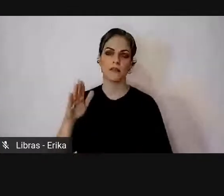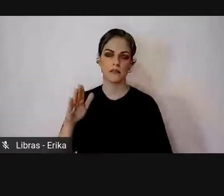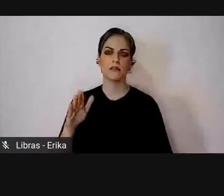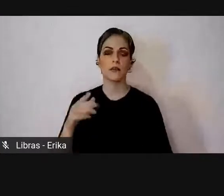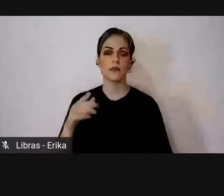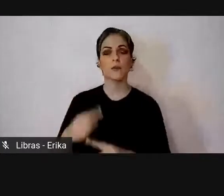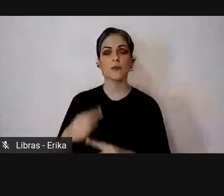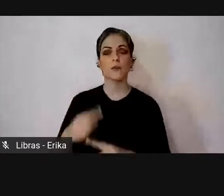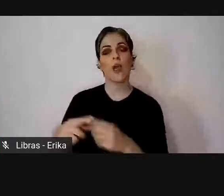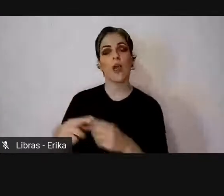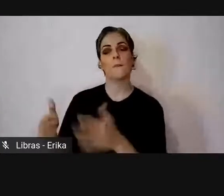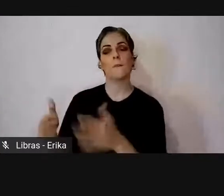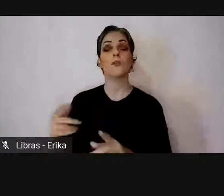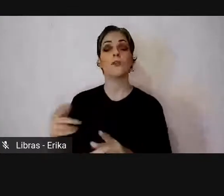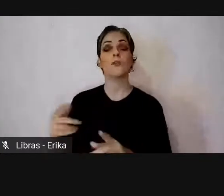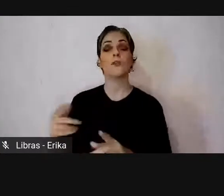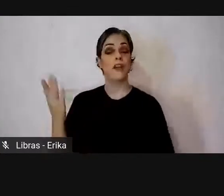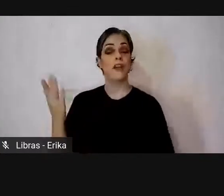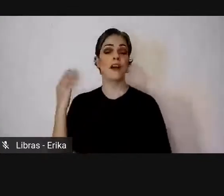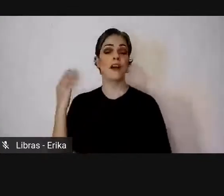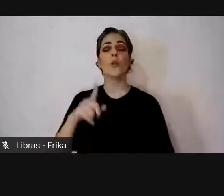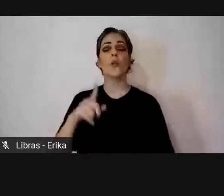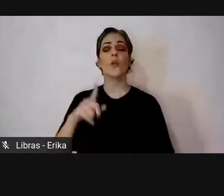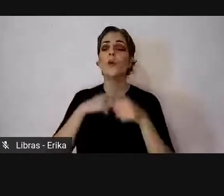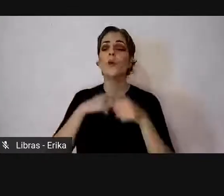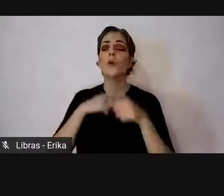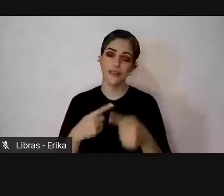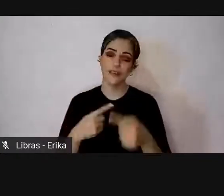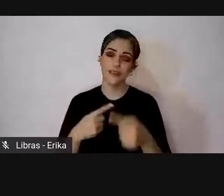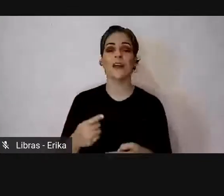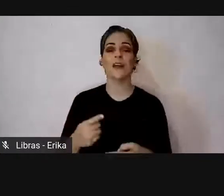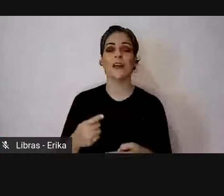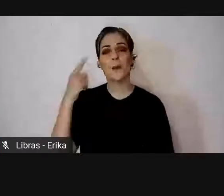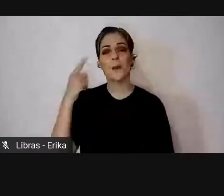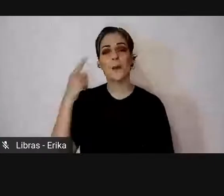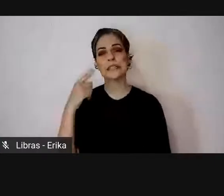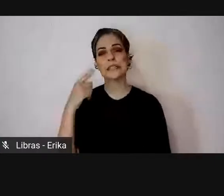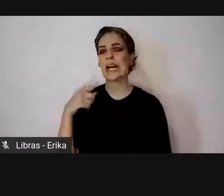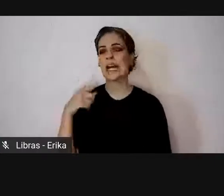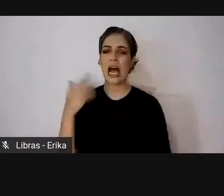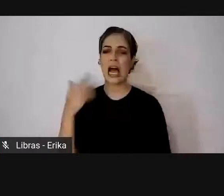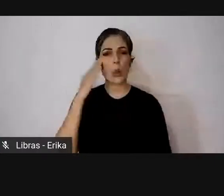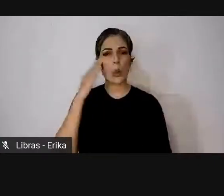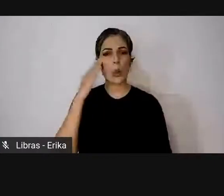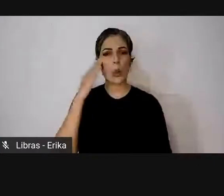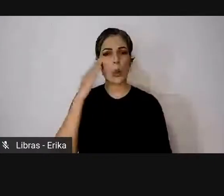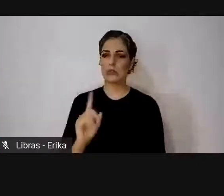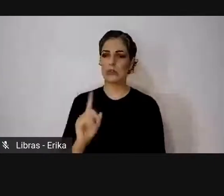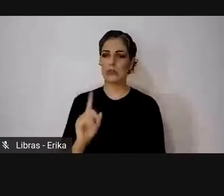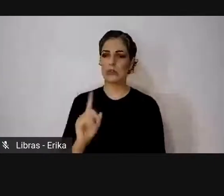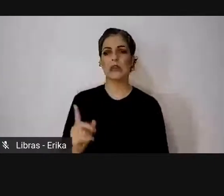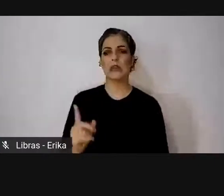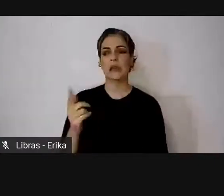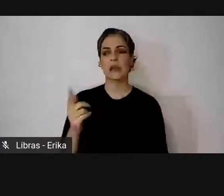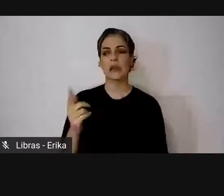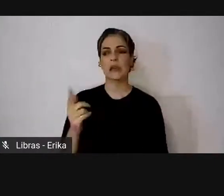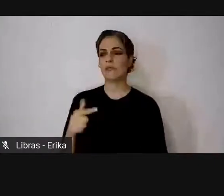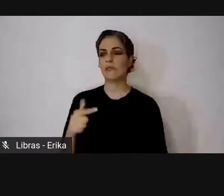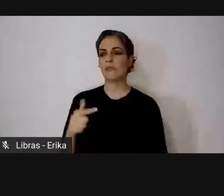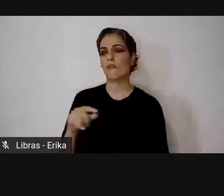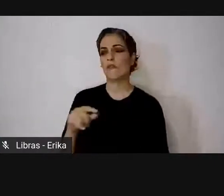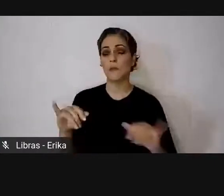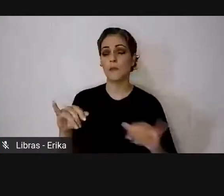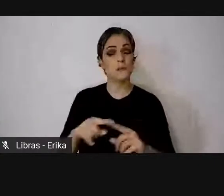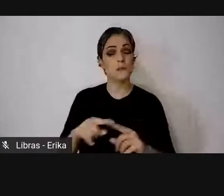achava-se que, isso aqui eu não estou entendendo, ou não temos essa informação, às vezes a informação estava lá, mas a